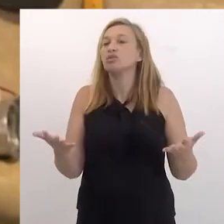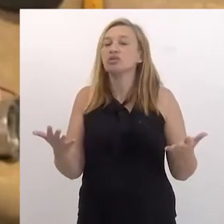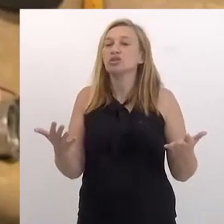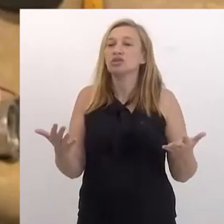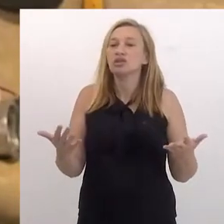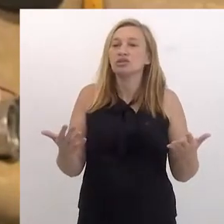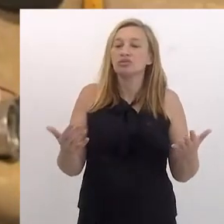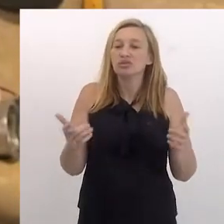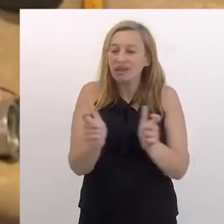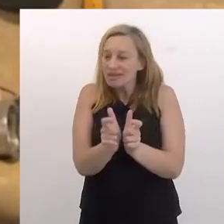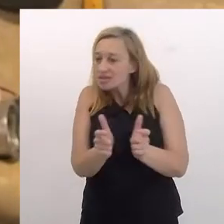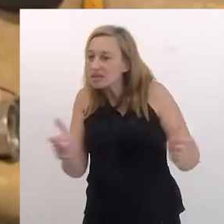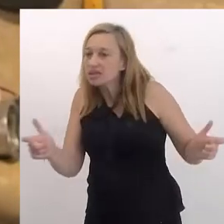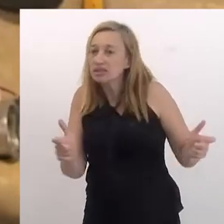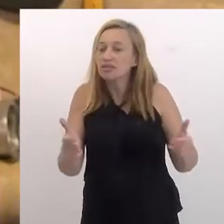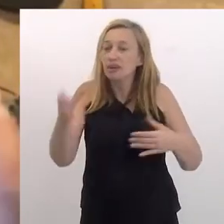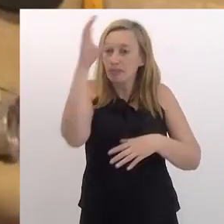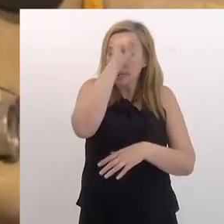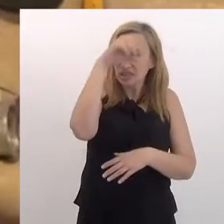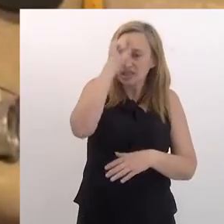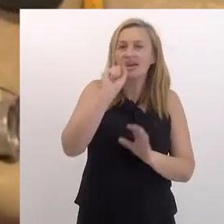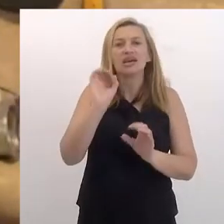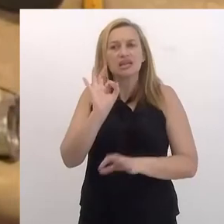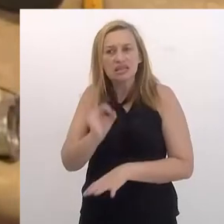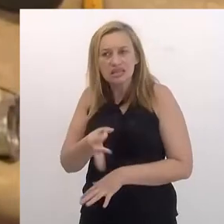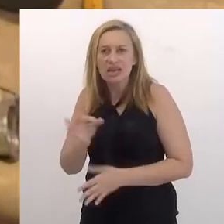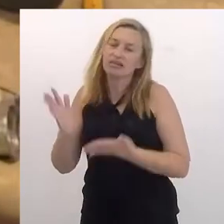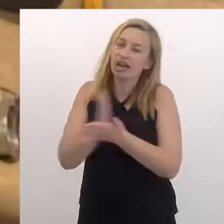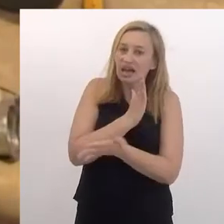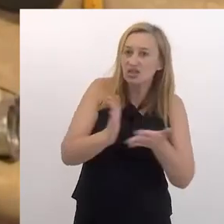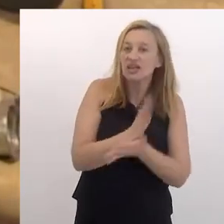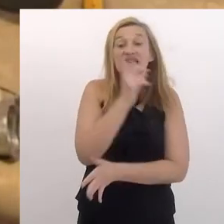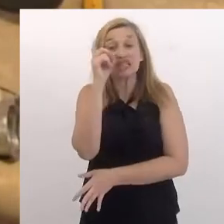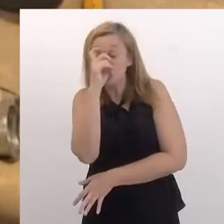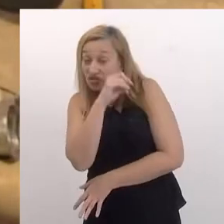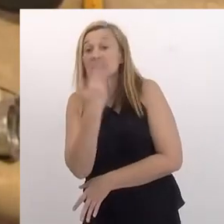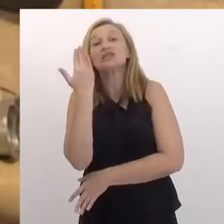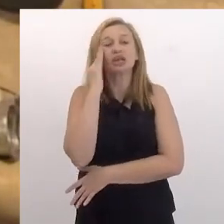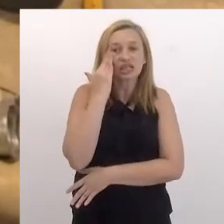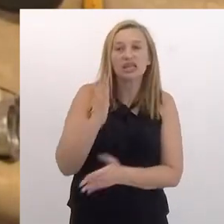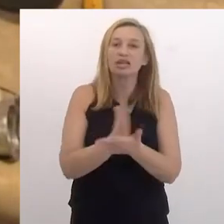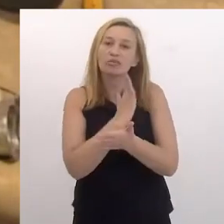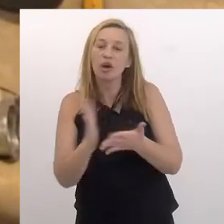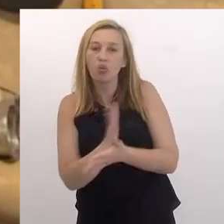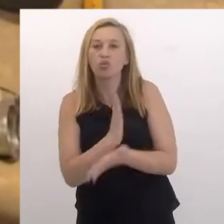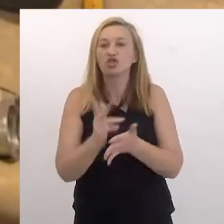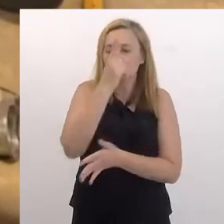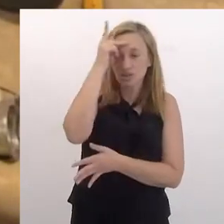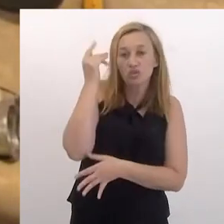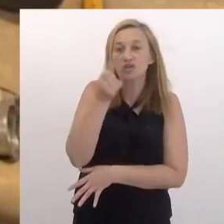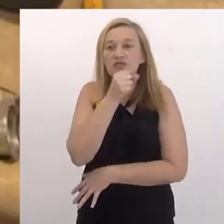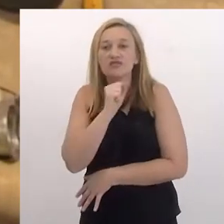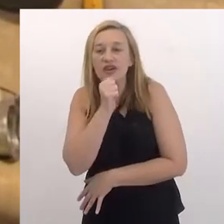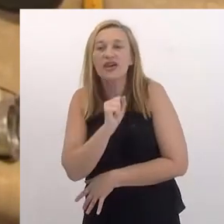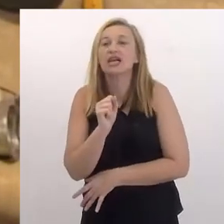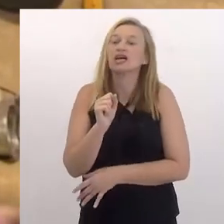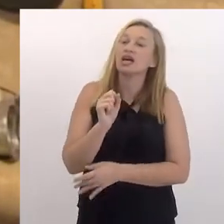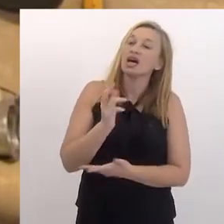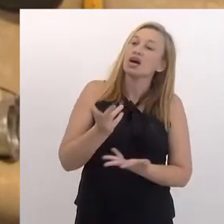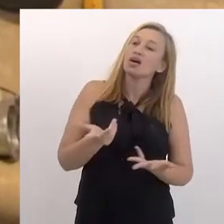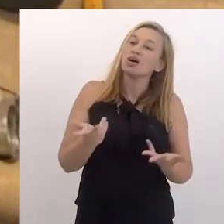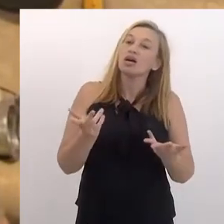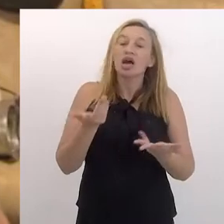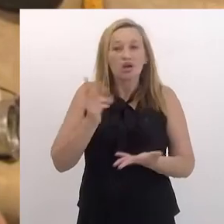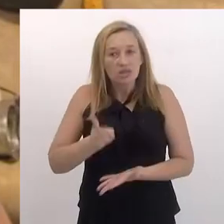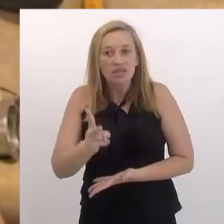não fica atento, se a gente não tem essa abertura para aprender, claro que às vezes é difícil. Eu entendo para algumas pessoas mais